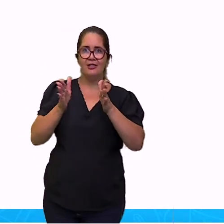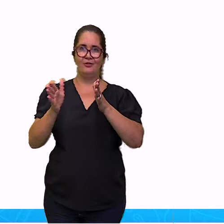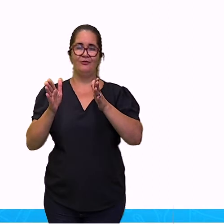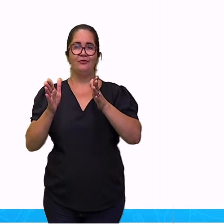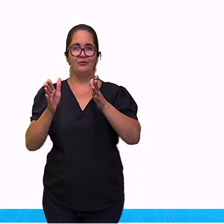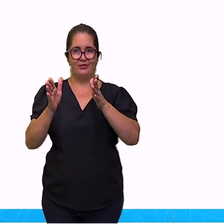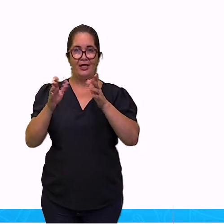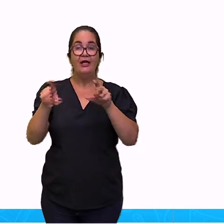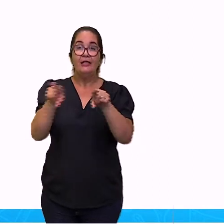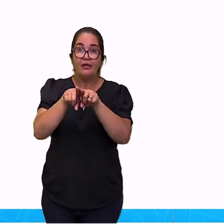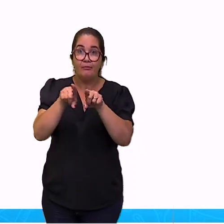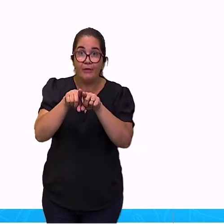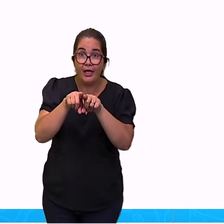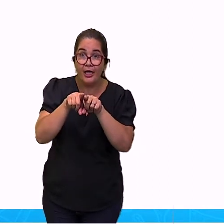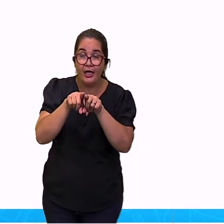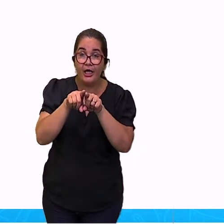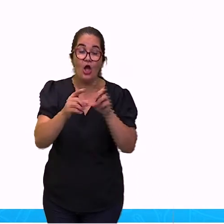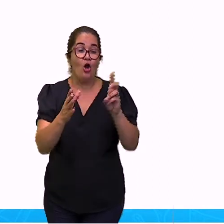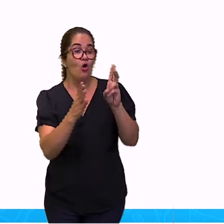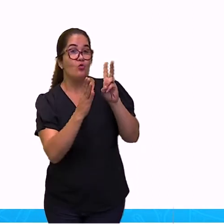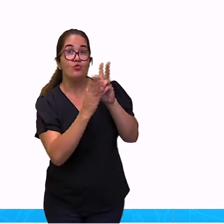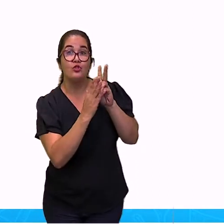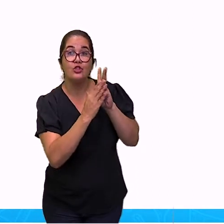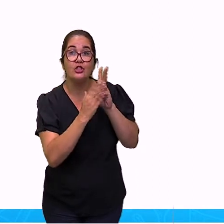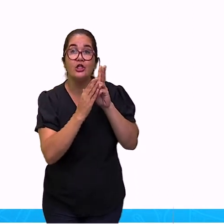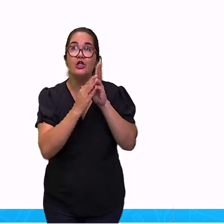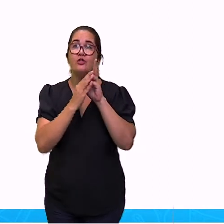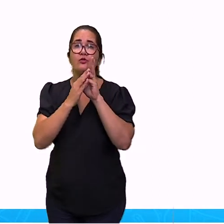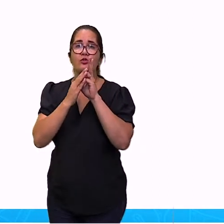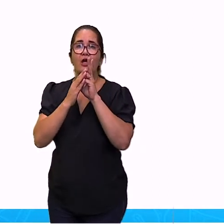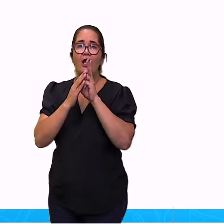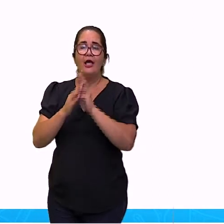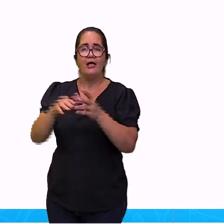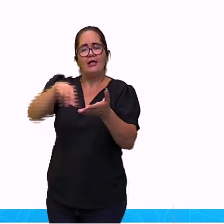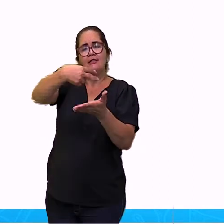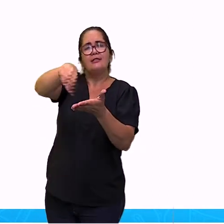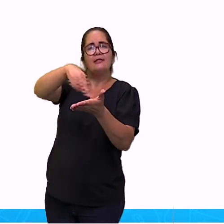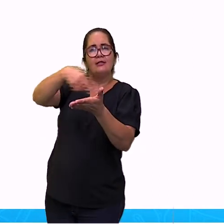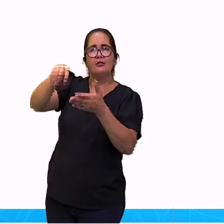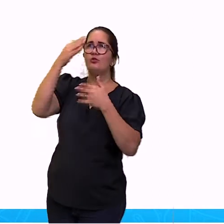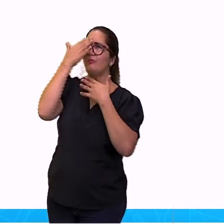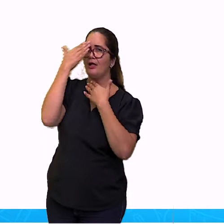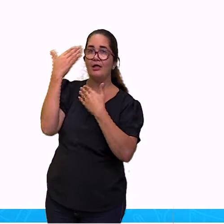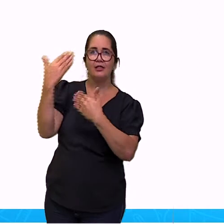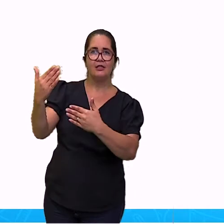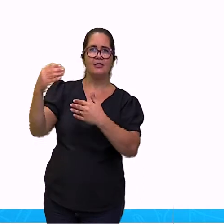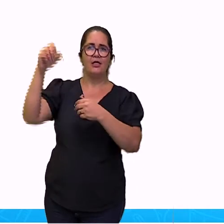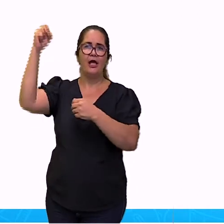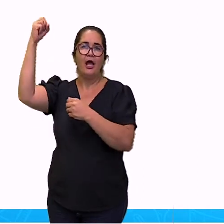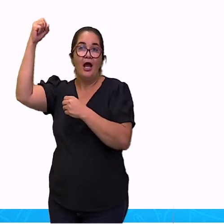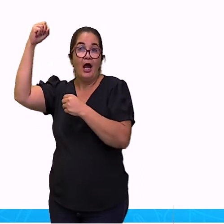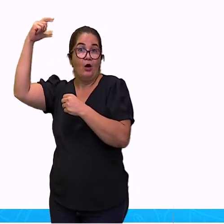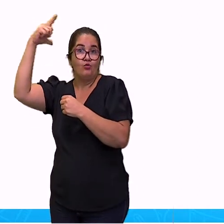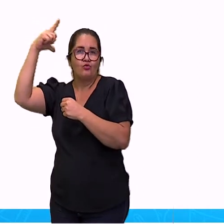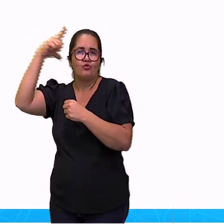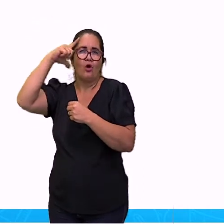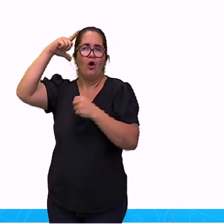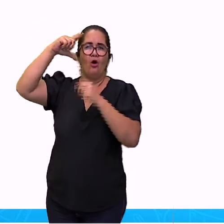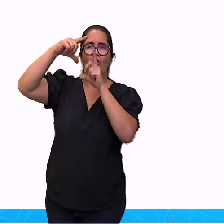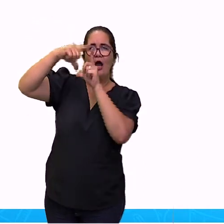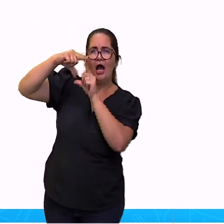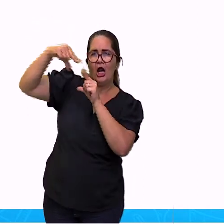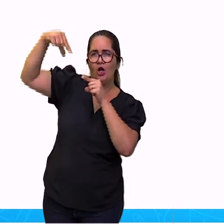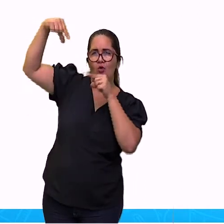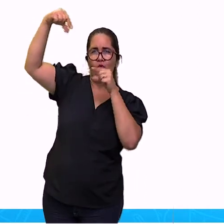espantar doenças. A dança ela é muito importante no papel social. Ela está relacionada à vida e